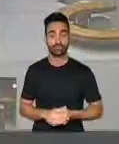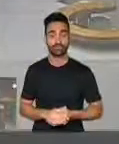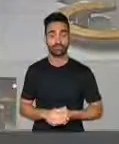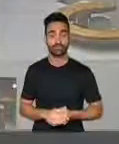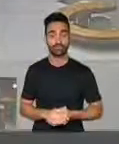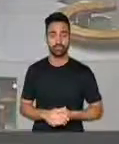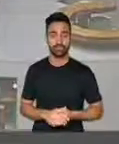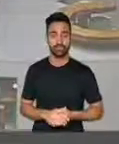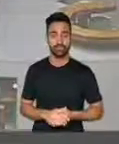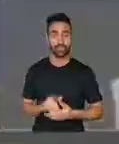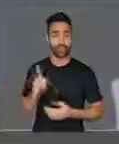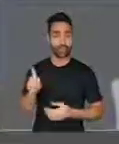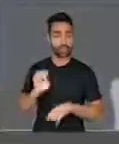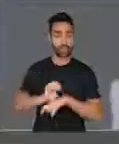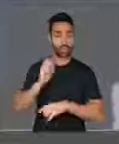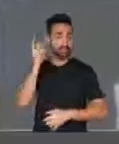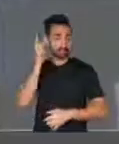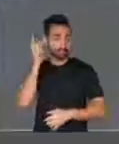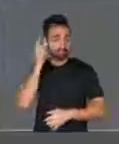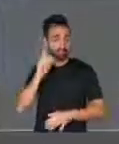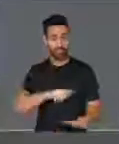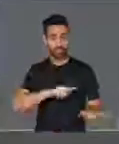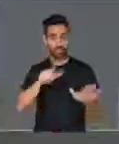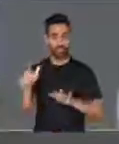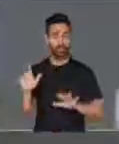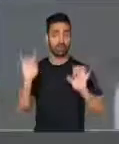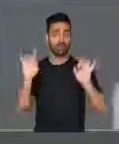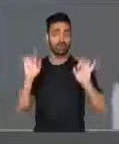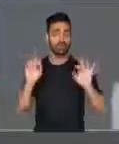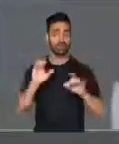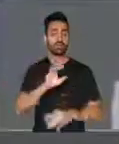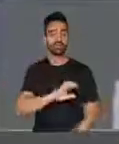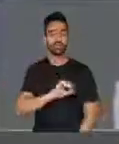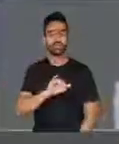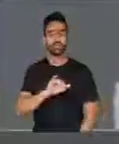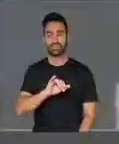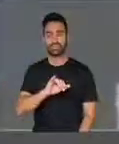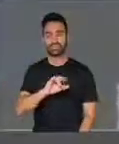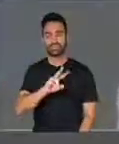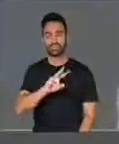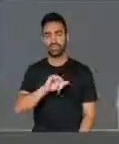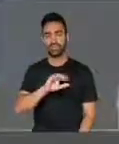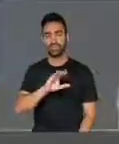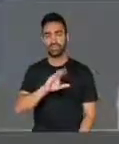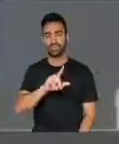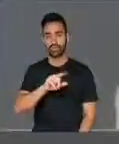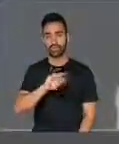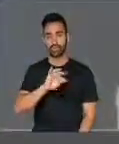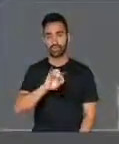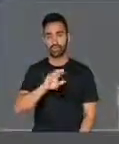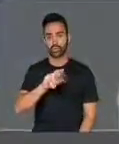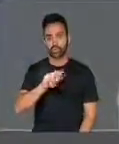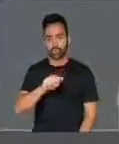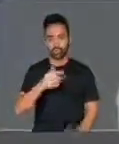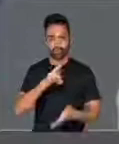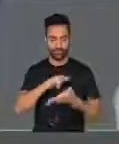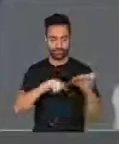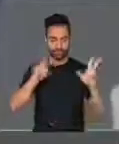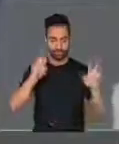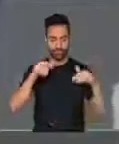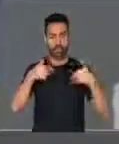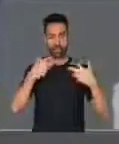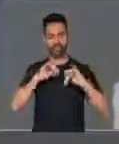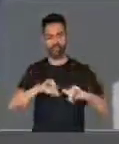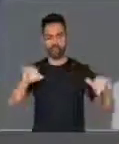no estado de são paulo eu queria dar como livro que esse policiamento e só dizer para a população do brasil